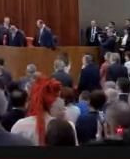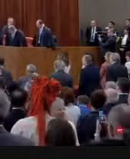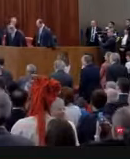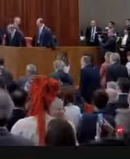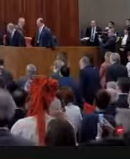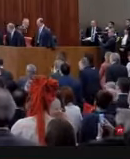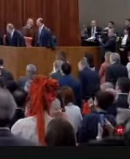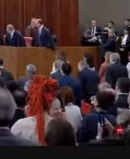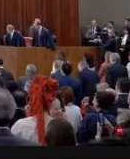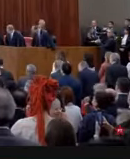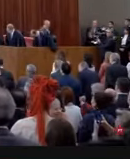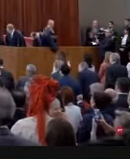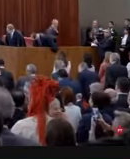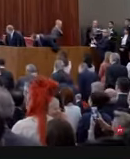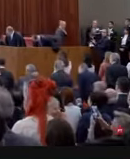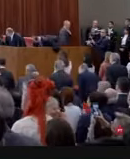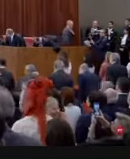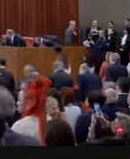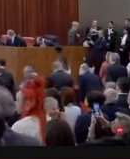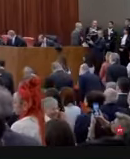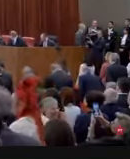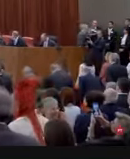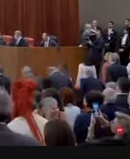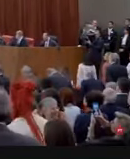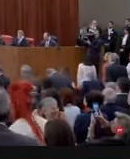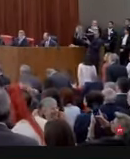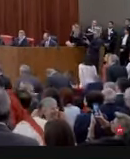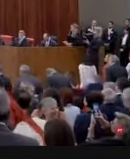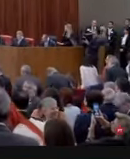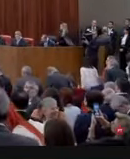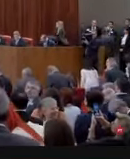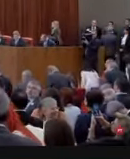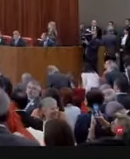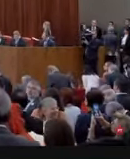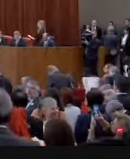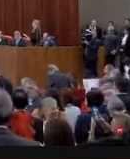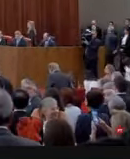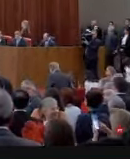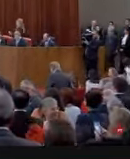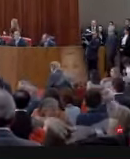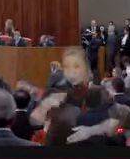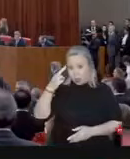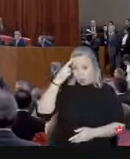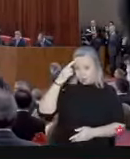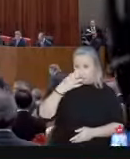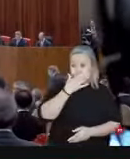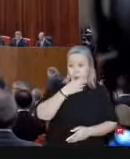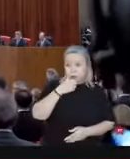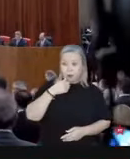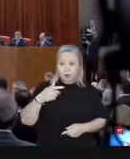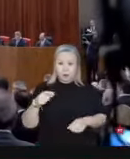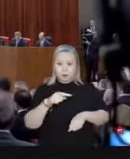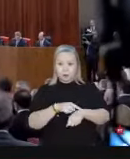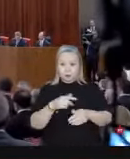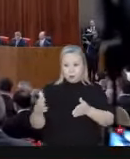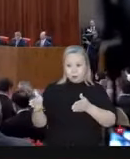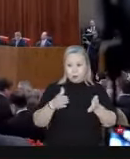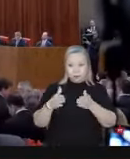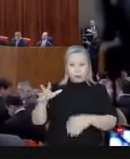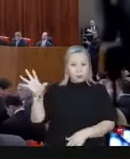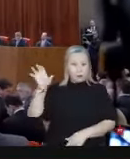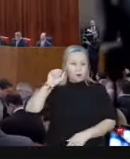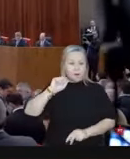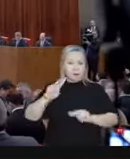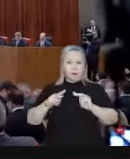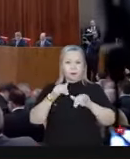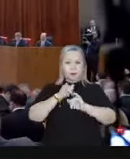Lembrando aos nossos internautas que estão nos acompanhando que... Senhoras e senhores, neste momento ouviremos o pronunciamento de